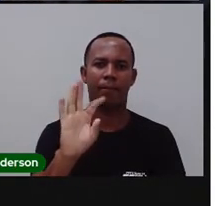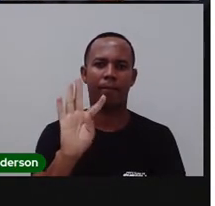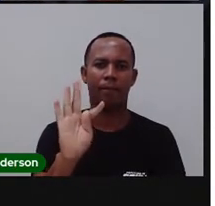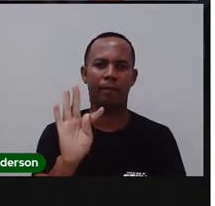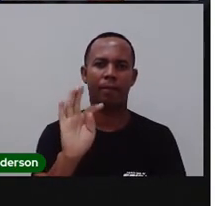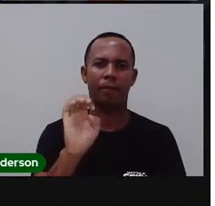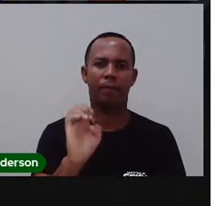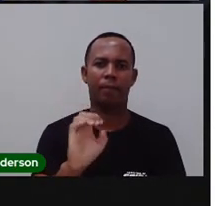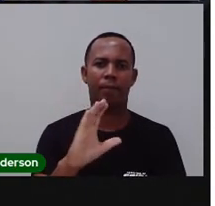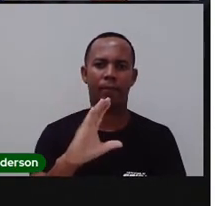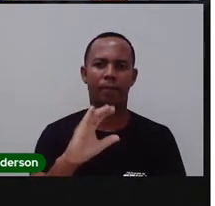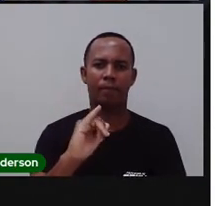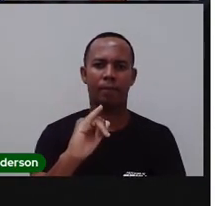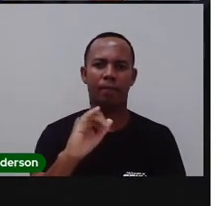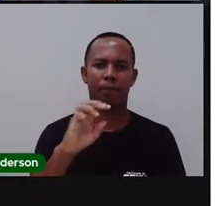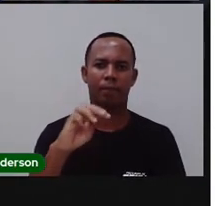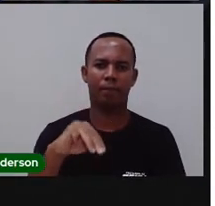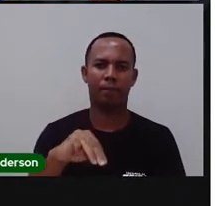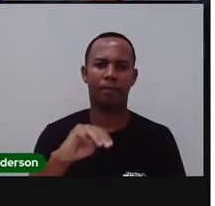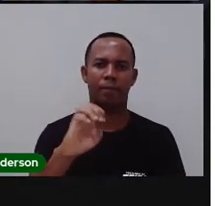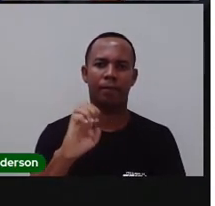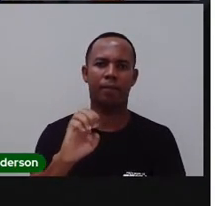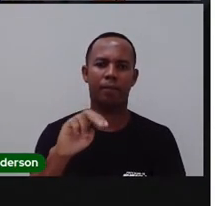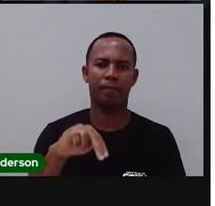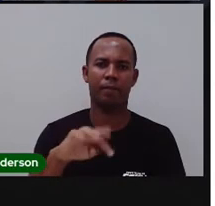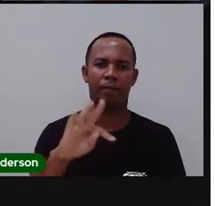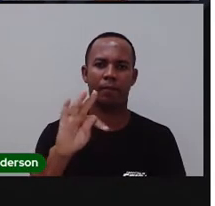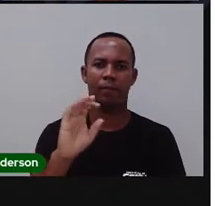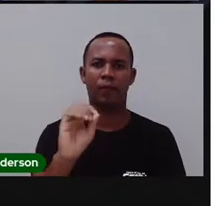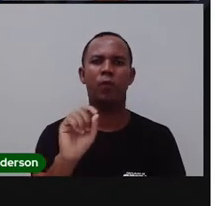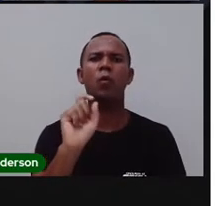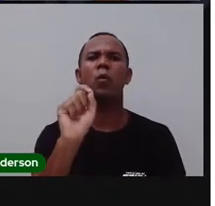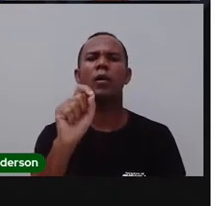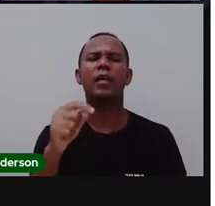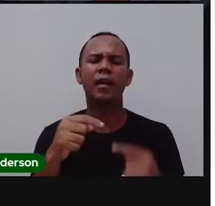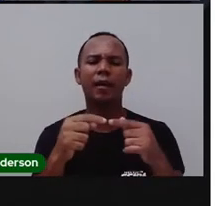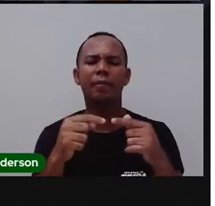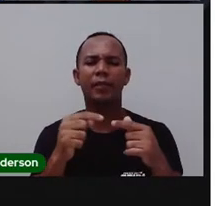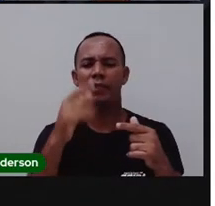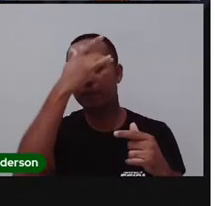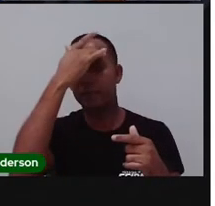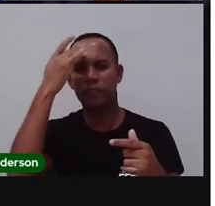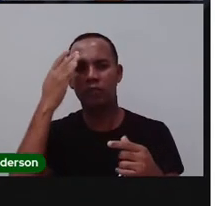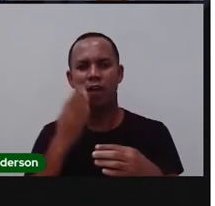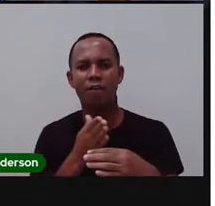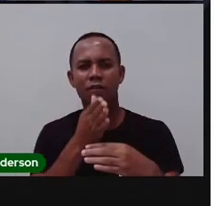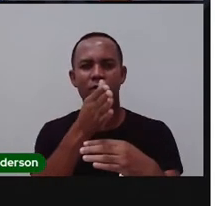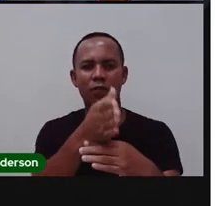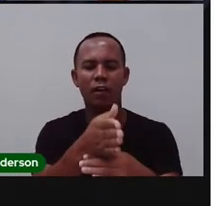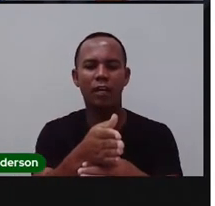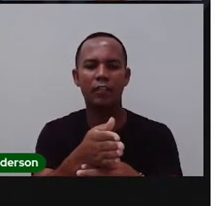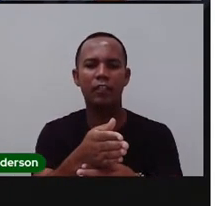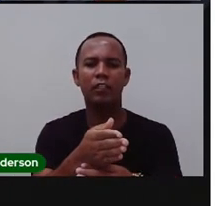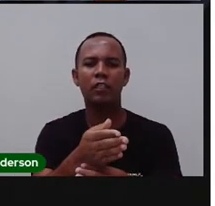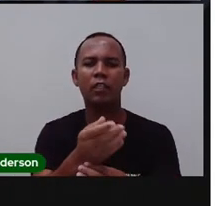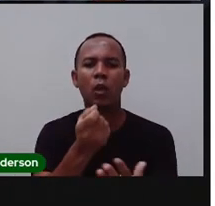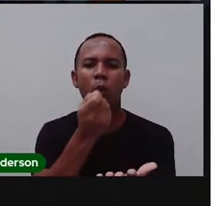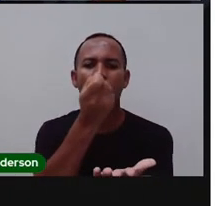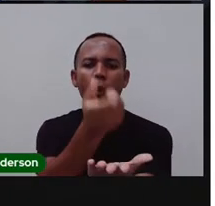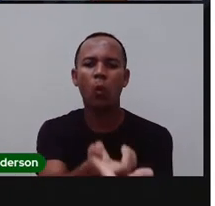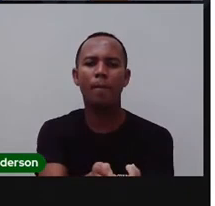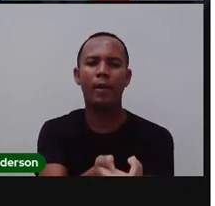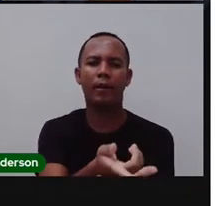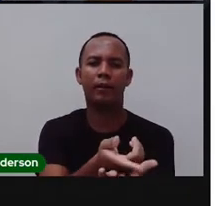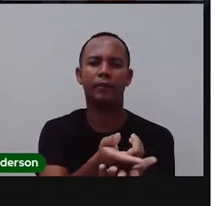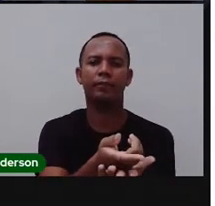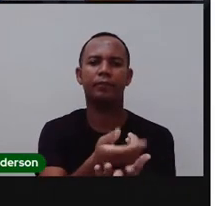nome, abastecimento. Abastece a sua casa ou o seu comércio, né? E aí, no caso,